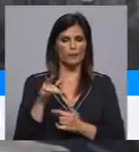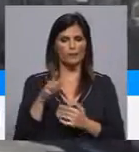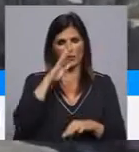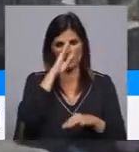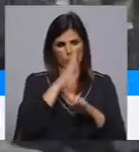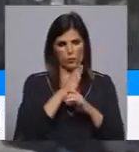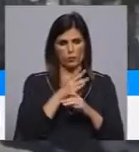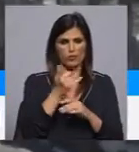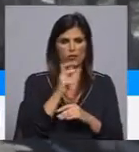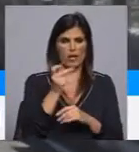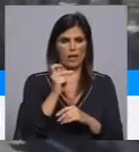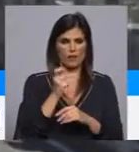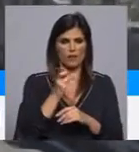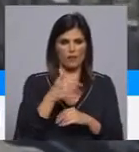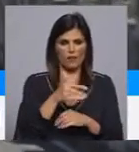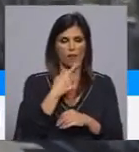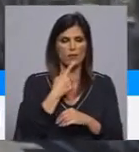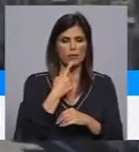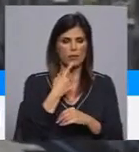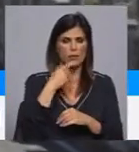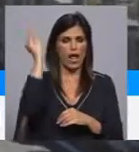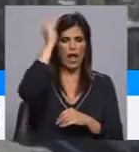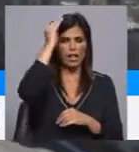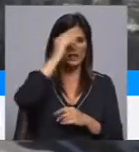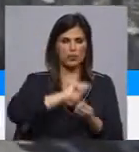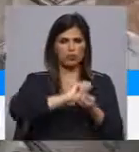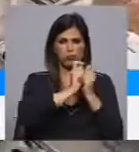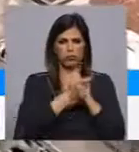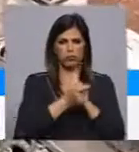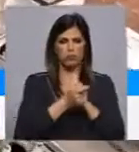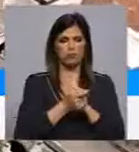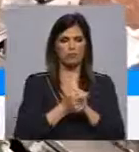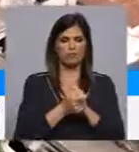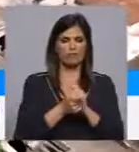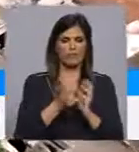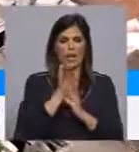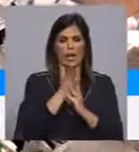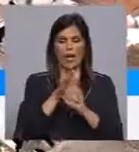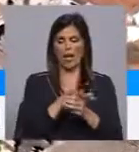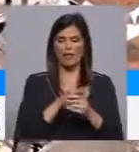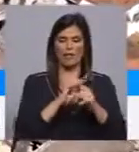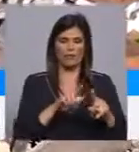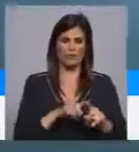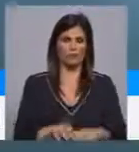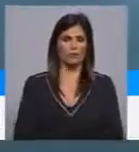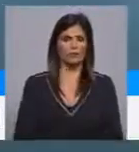últimos 20 anos, como vai perceber, o Alentejo transformou-se a vários níveis.